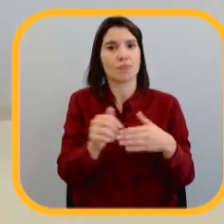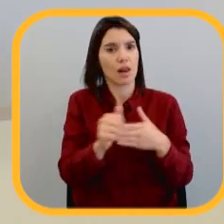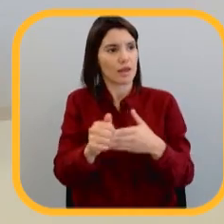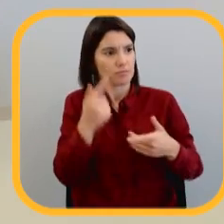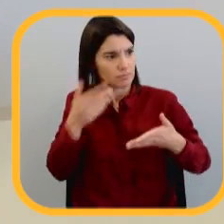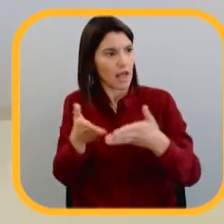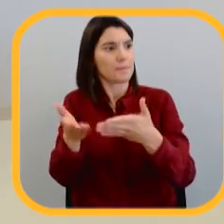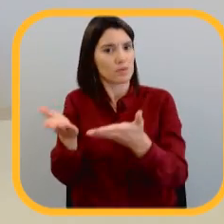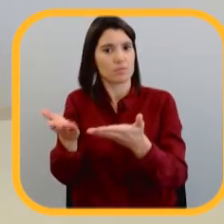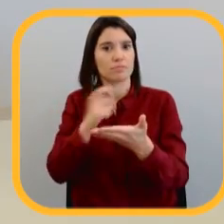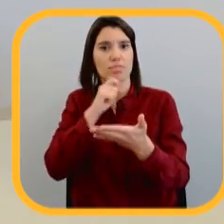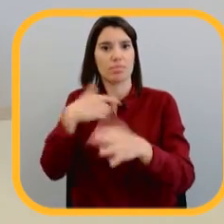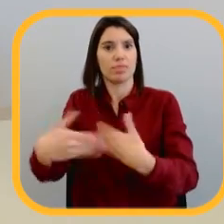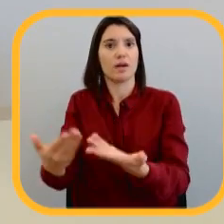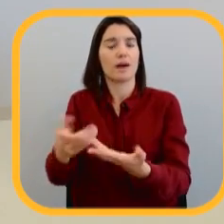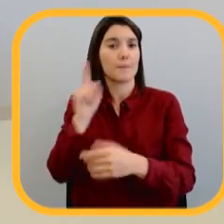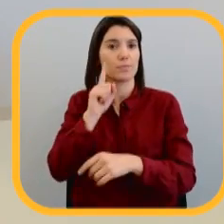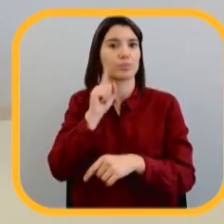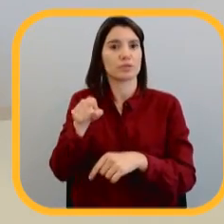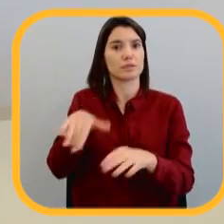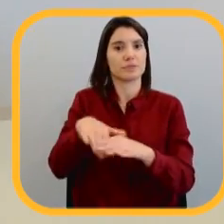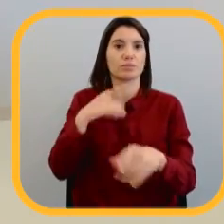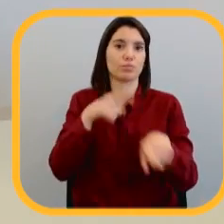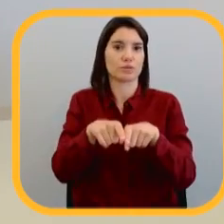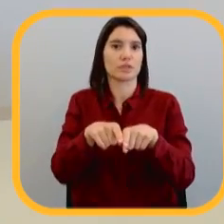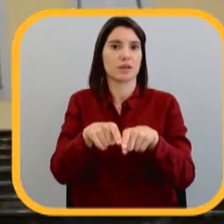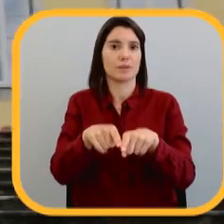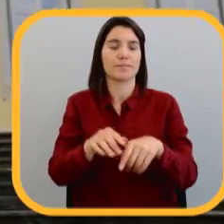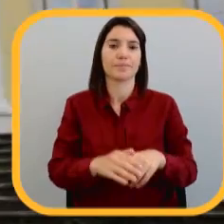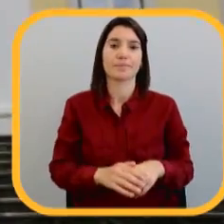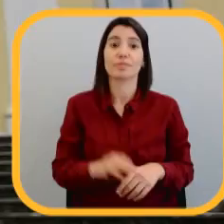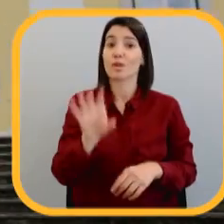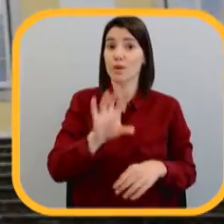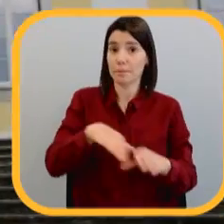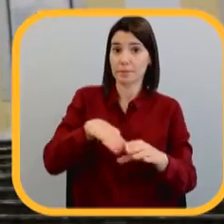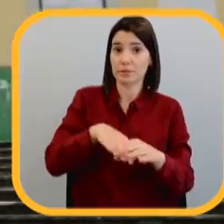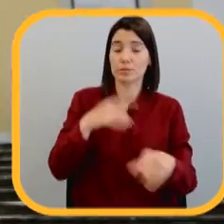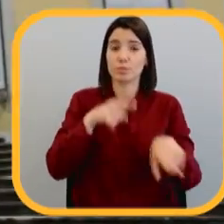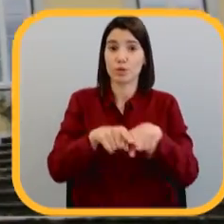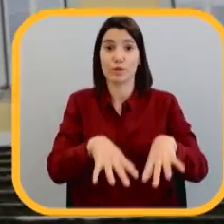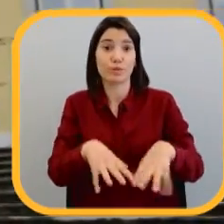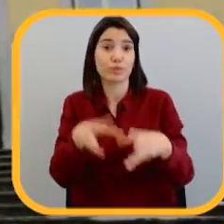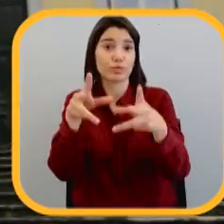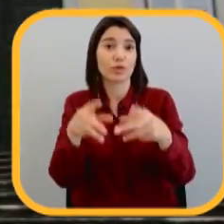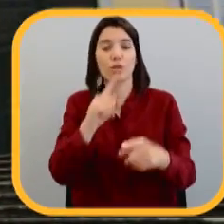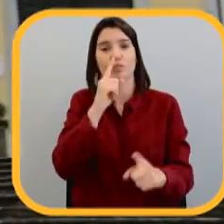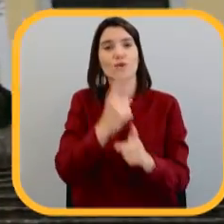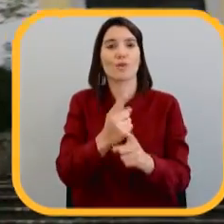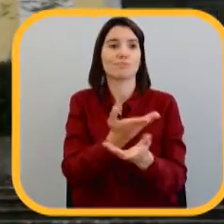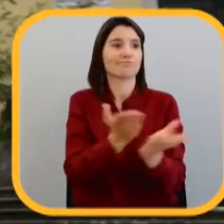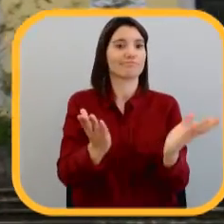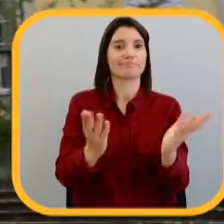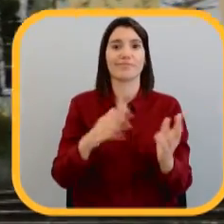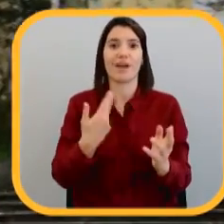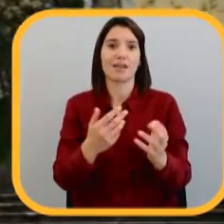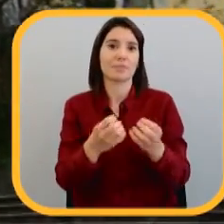apontassem esse caminho como um caminho legítimo e importante de participação política. A A evolução das formas de participação política